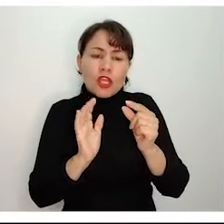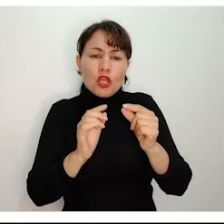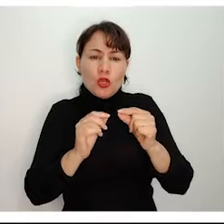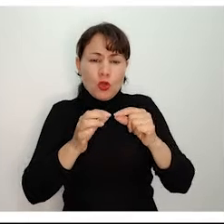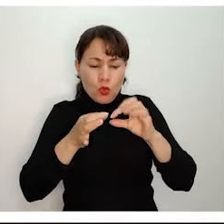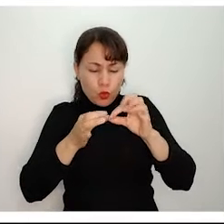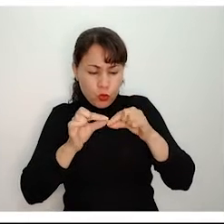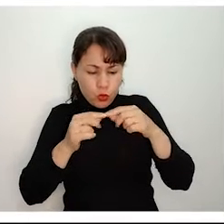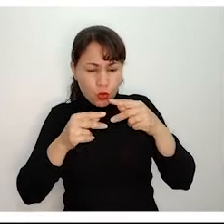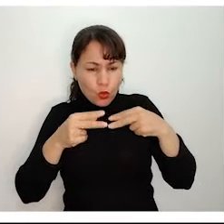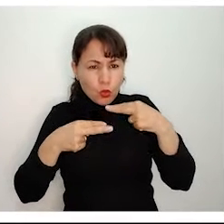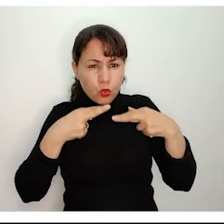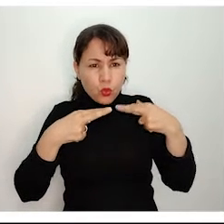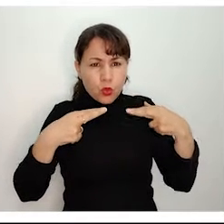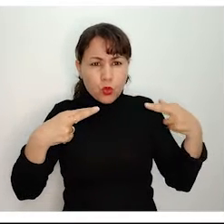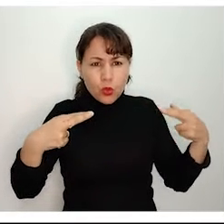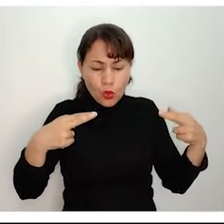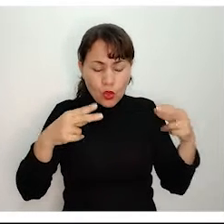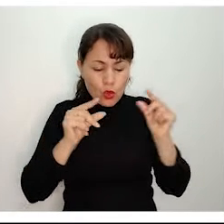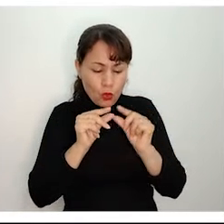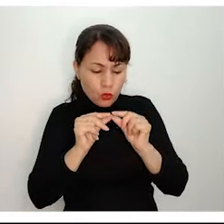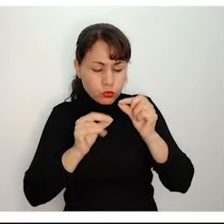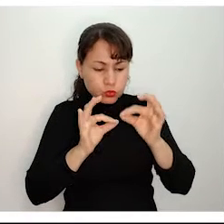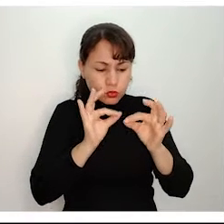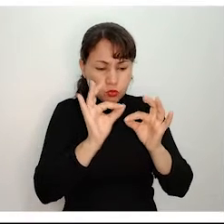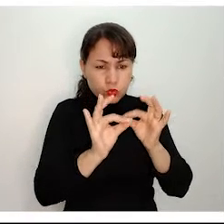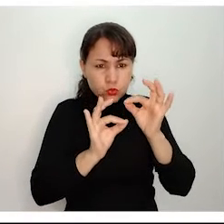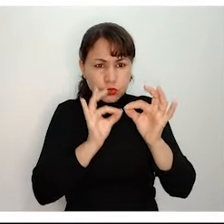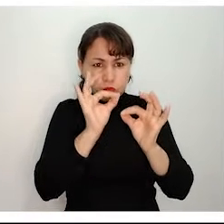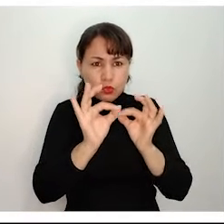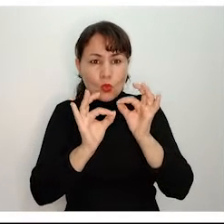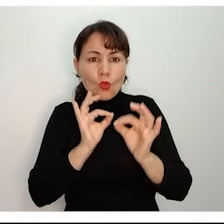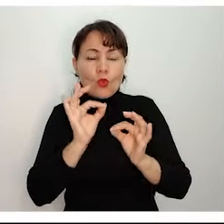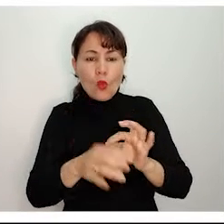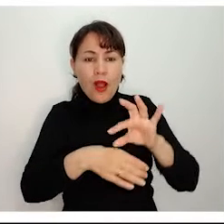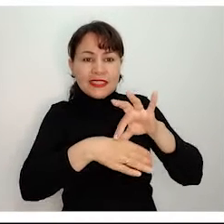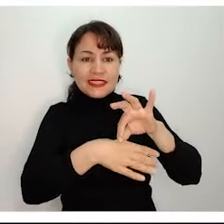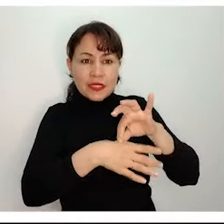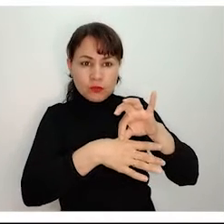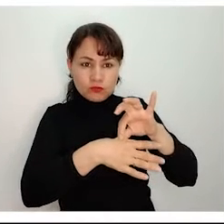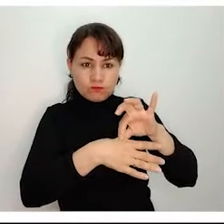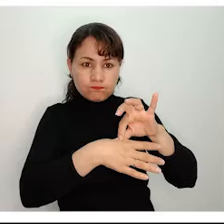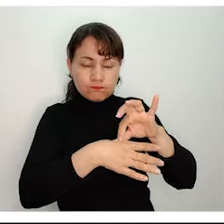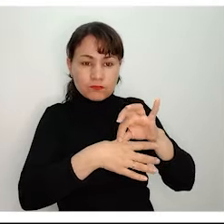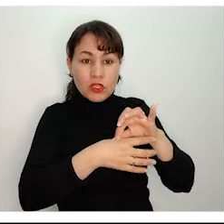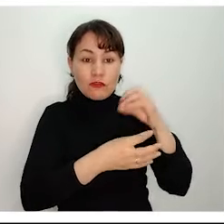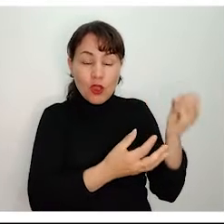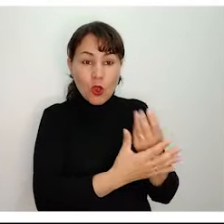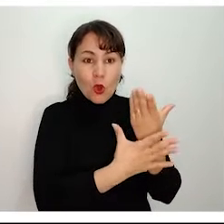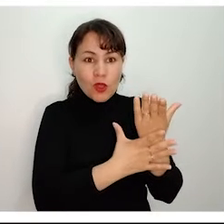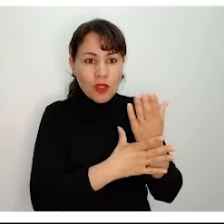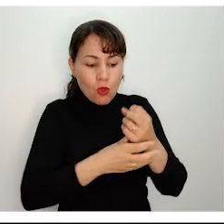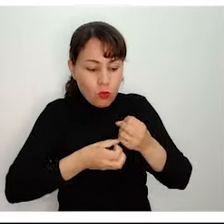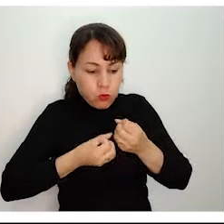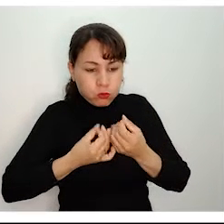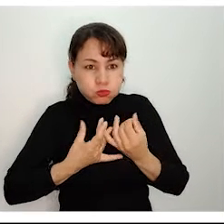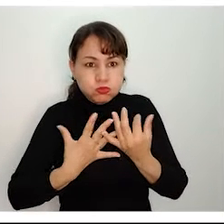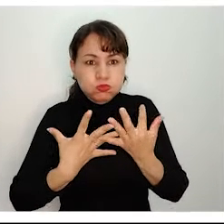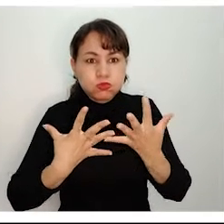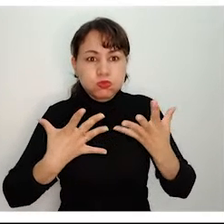placa de células, umas ao lado da outra, formando uma placa, e vai acontecendo